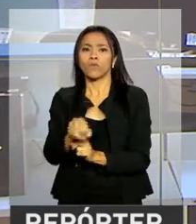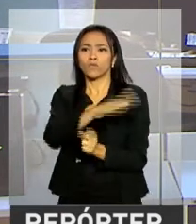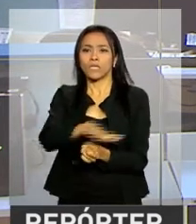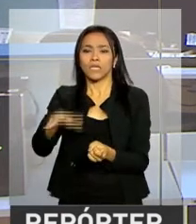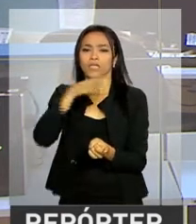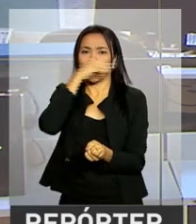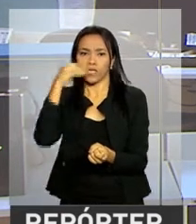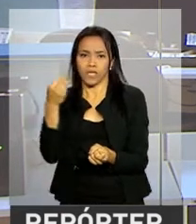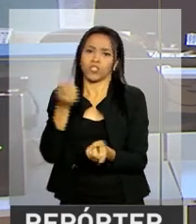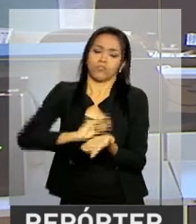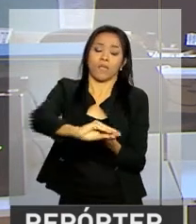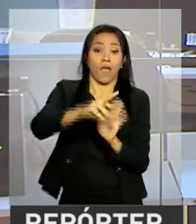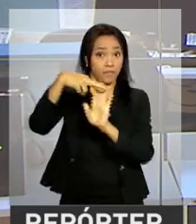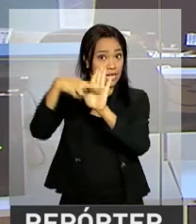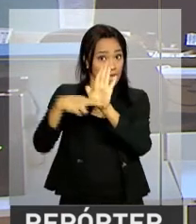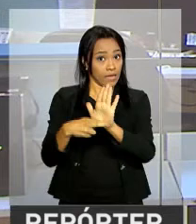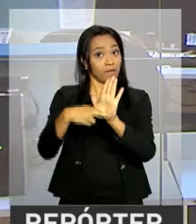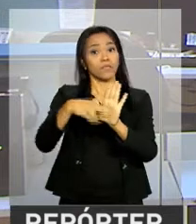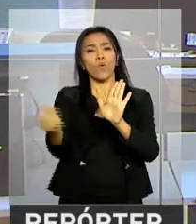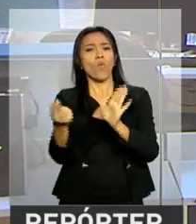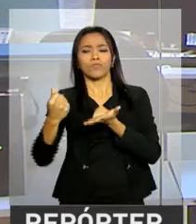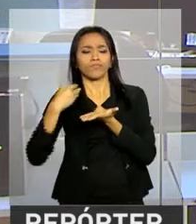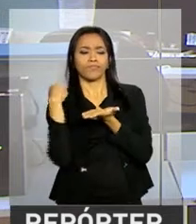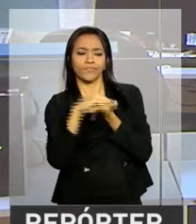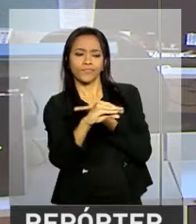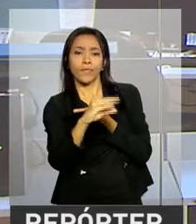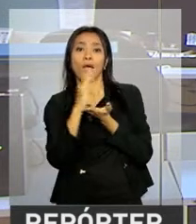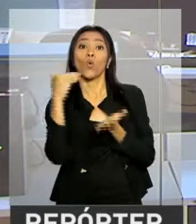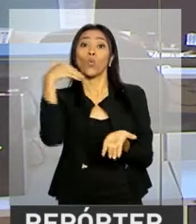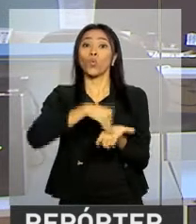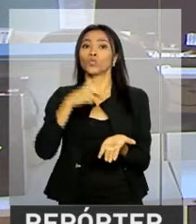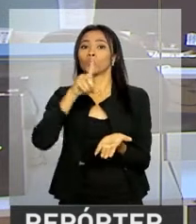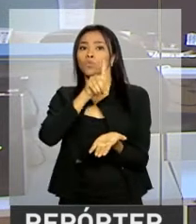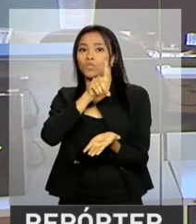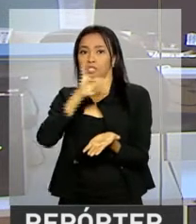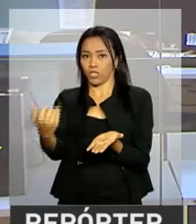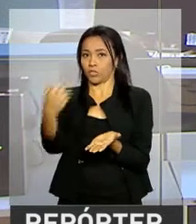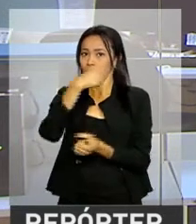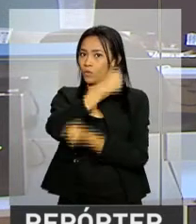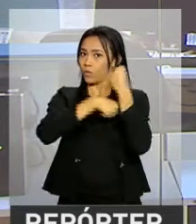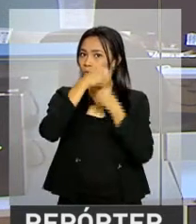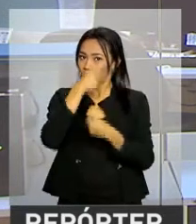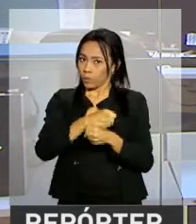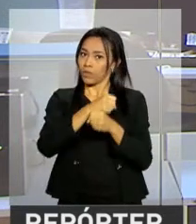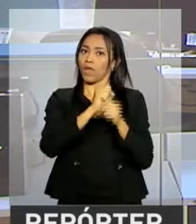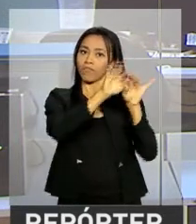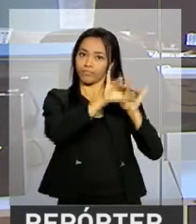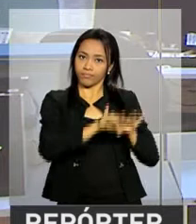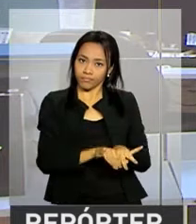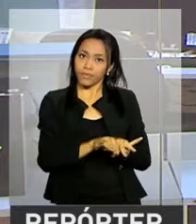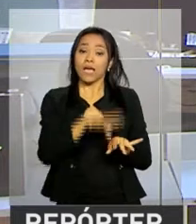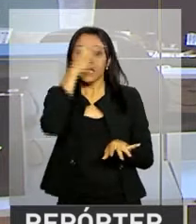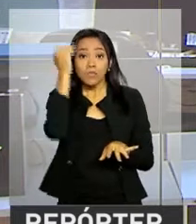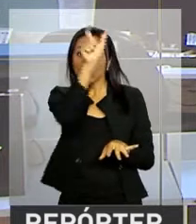adolescente pelas regras a contribuição deve ser feita até o último dia do ano anterior a declaração as pessoas